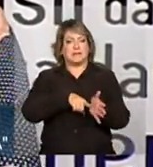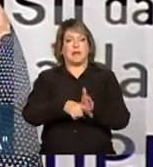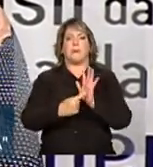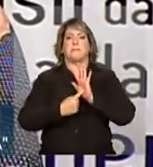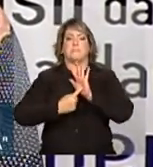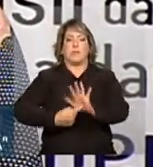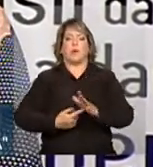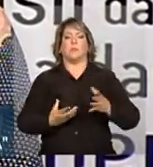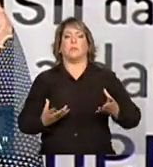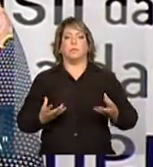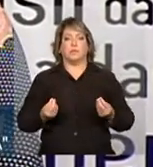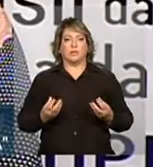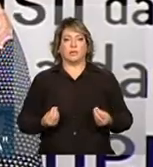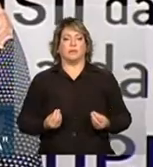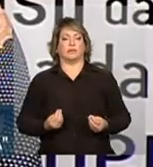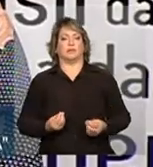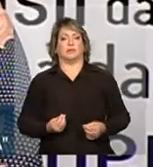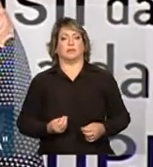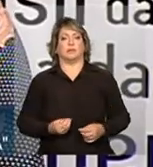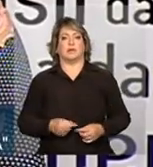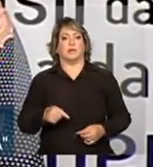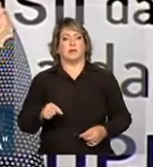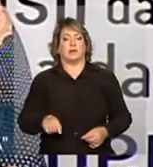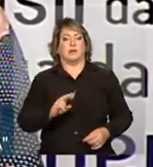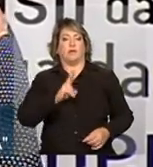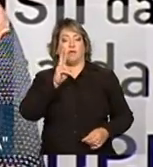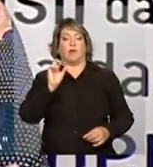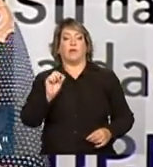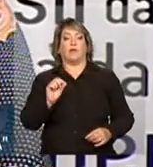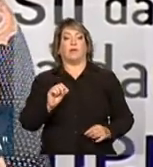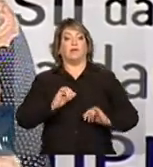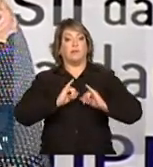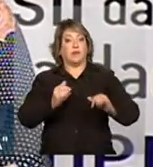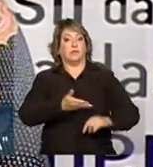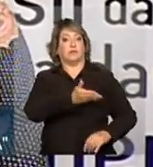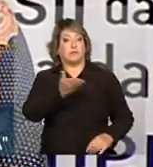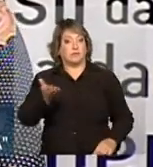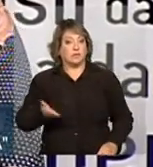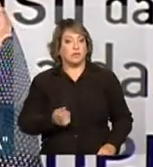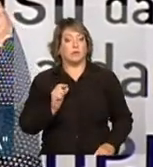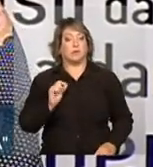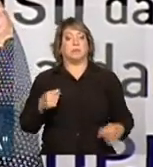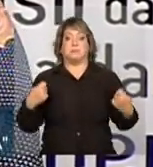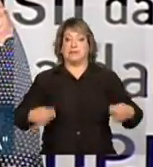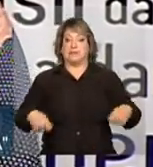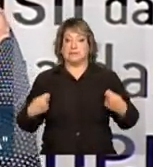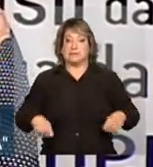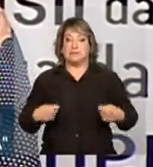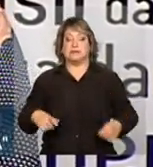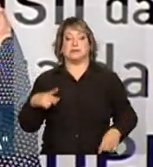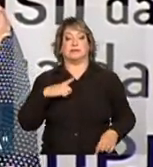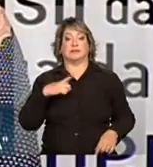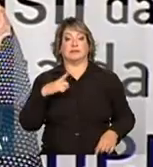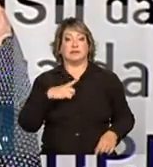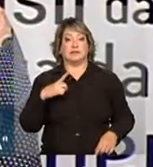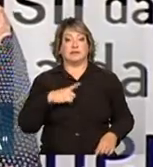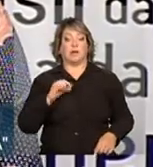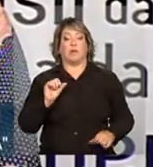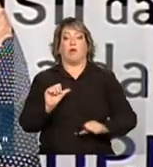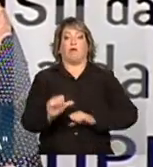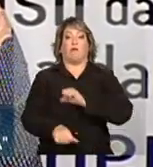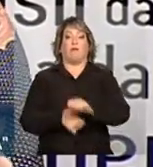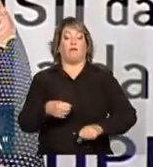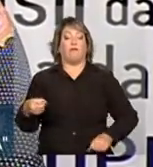né, ela é um forte apelo no sentido de que é preciso haver uma